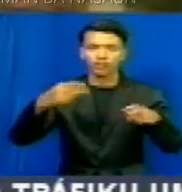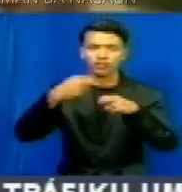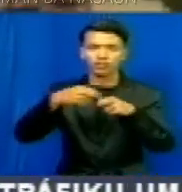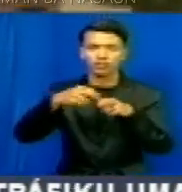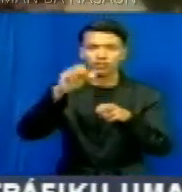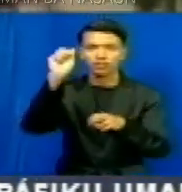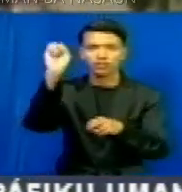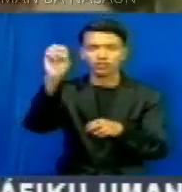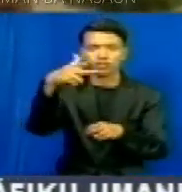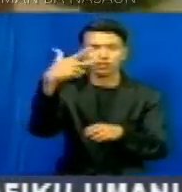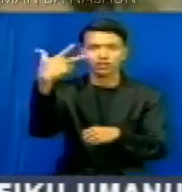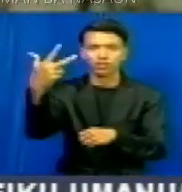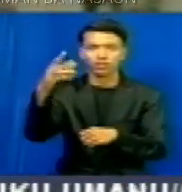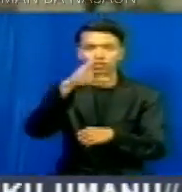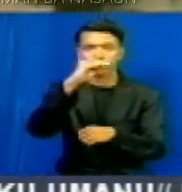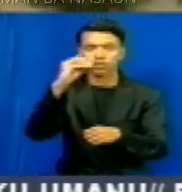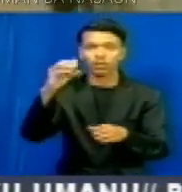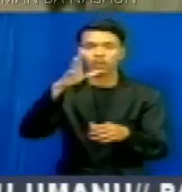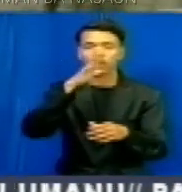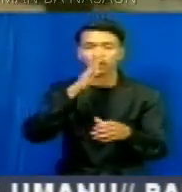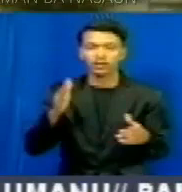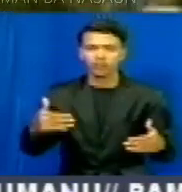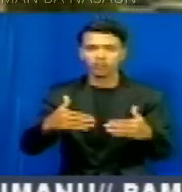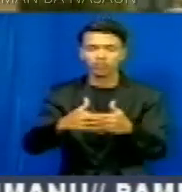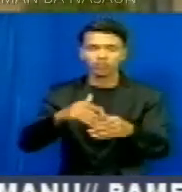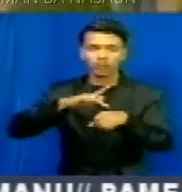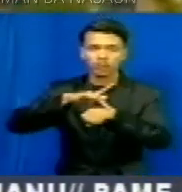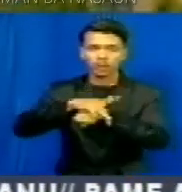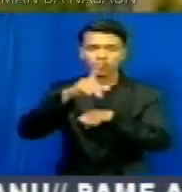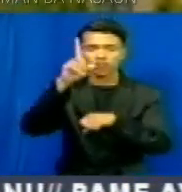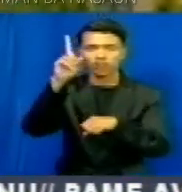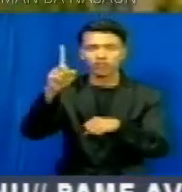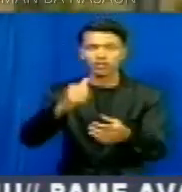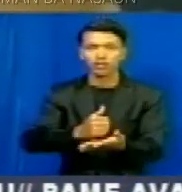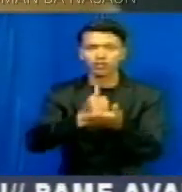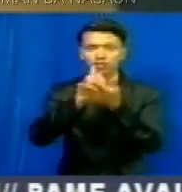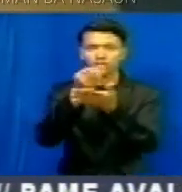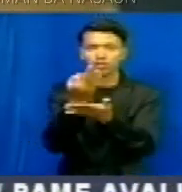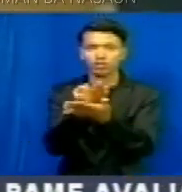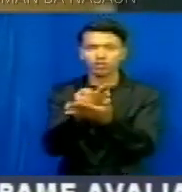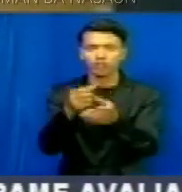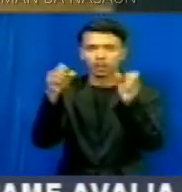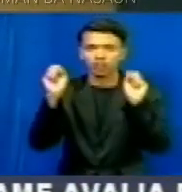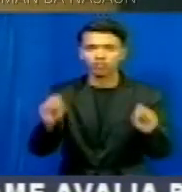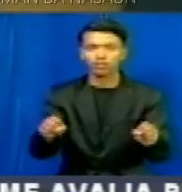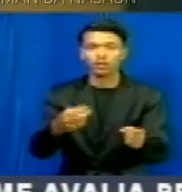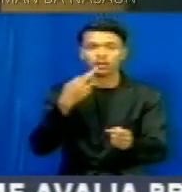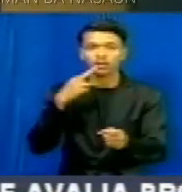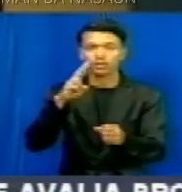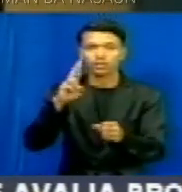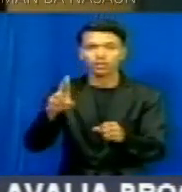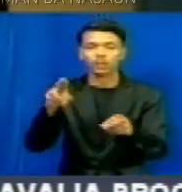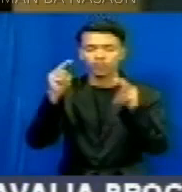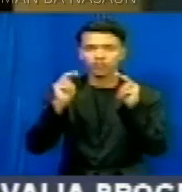na insanulorasentolo, no mos ina nisindrua cedo na ida. Ajuda orçamento ne, atubele responde ba